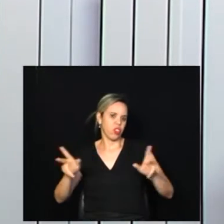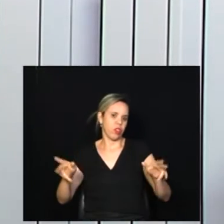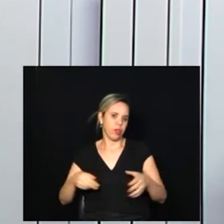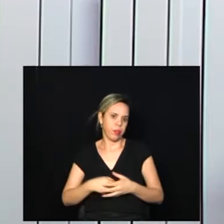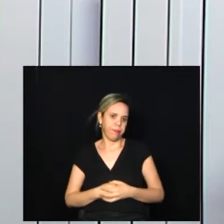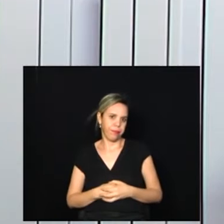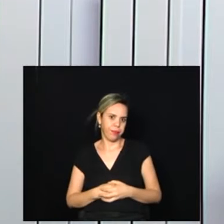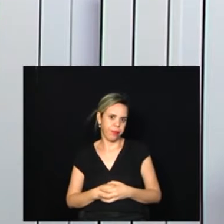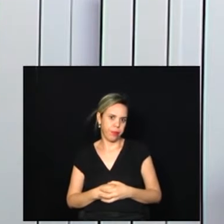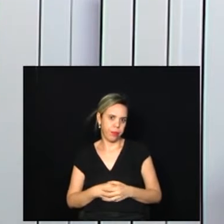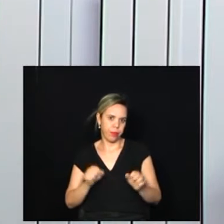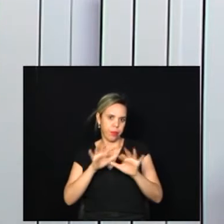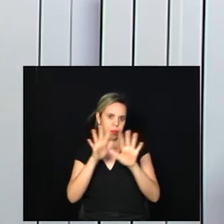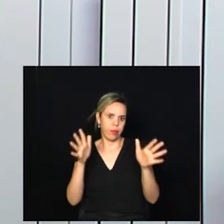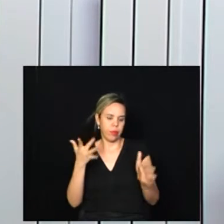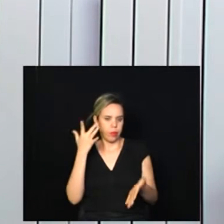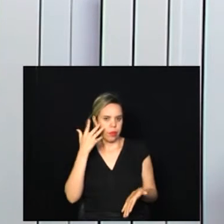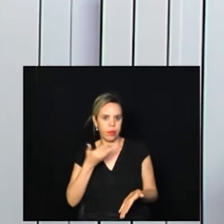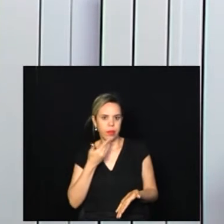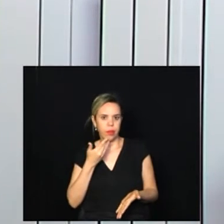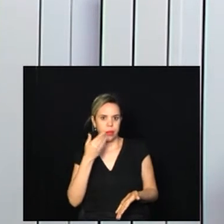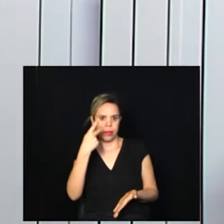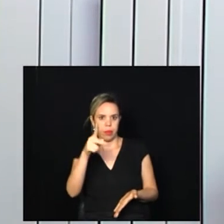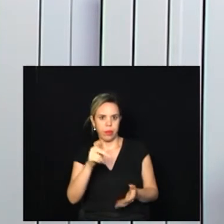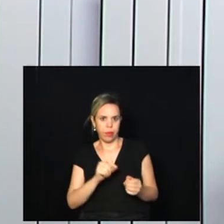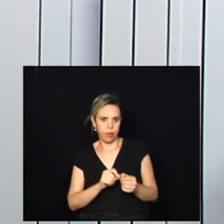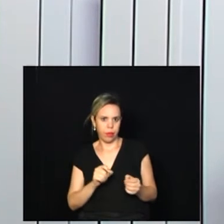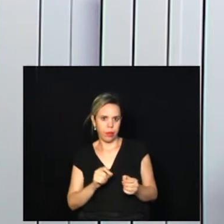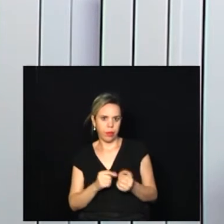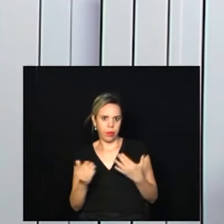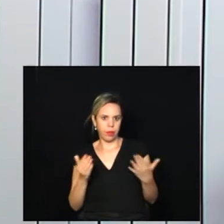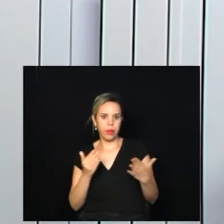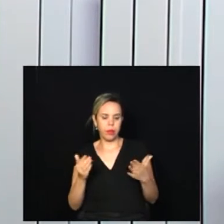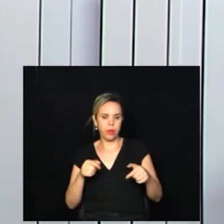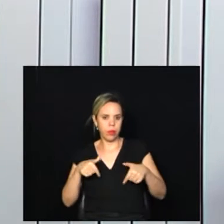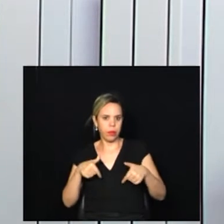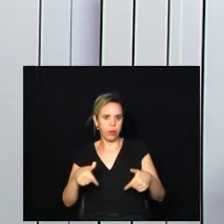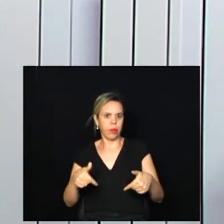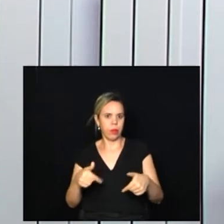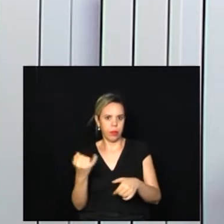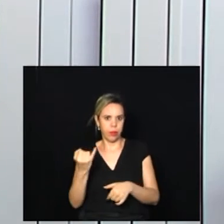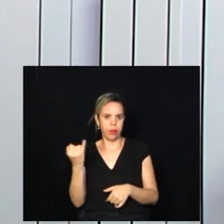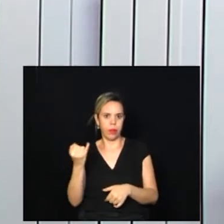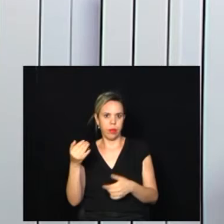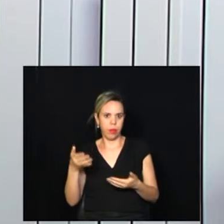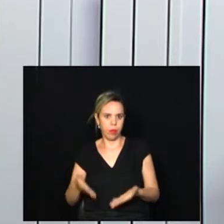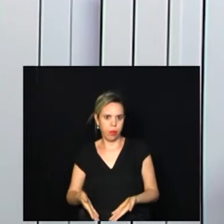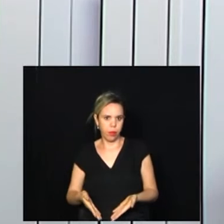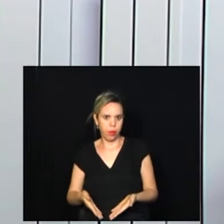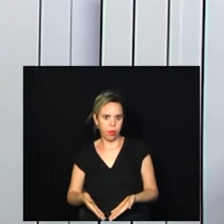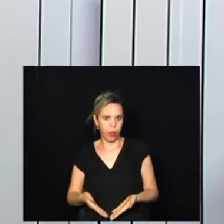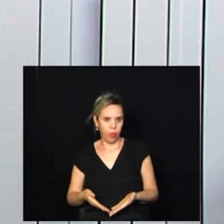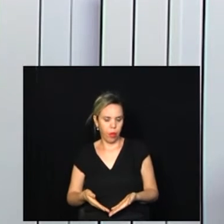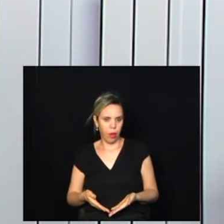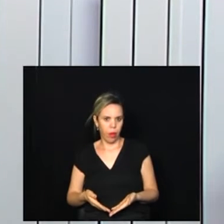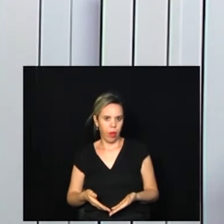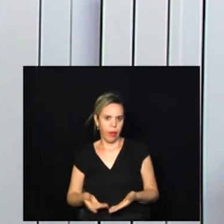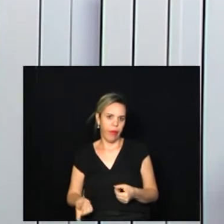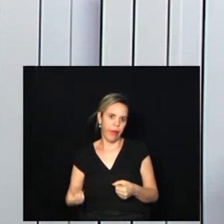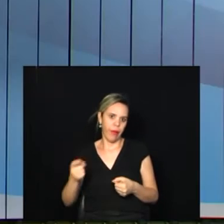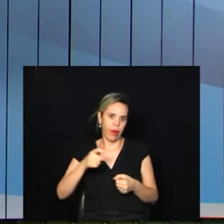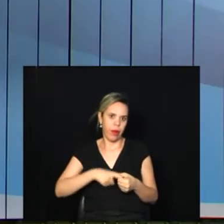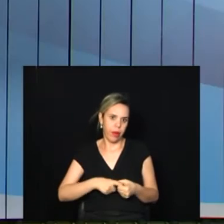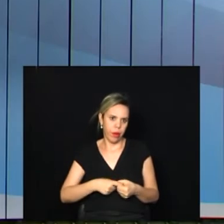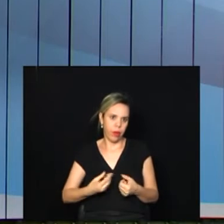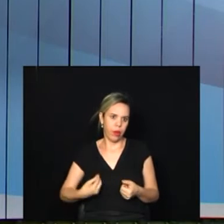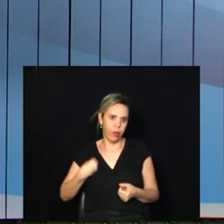diferente. Deixar claro, foi fácil para você? Quais atitudes são importantes para essa retomada de